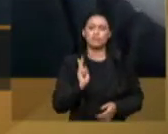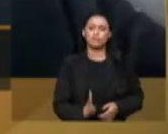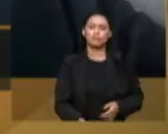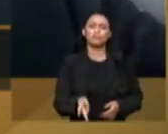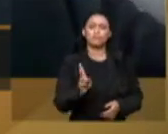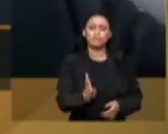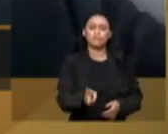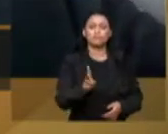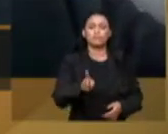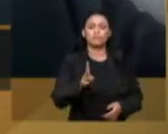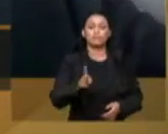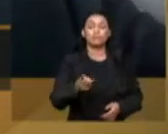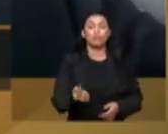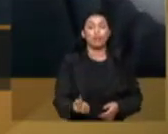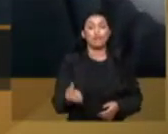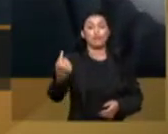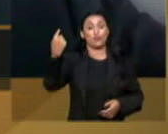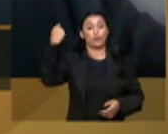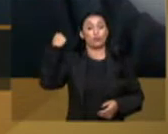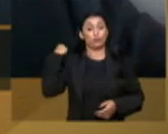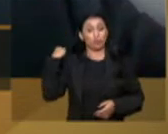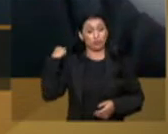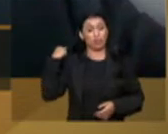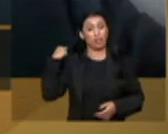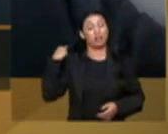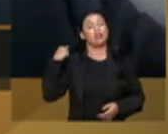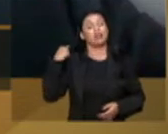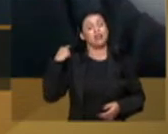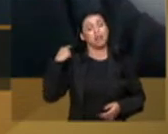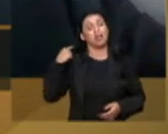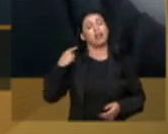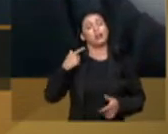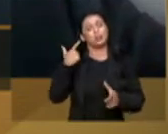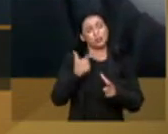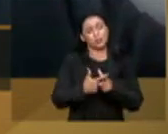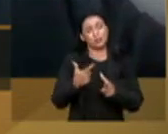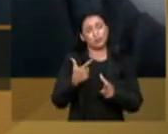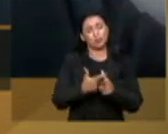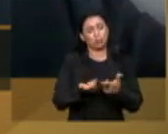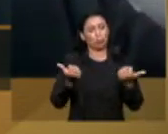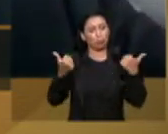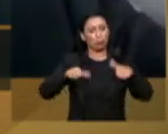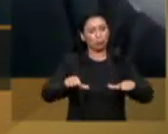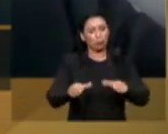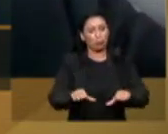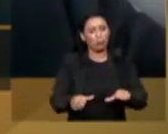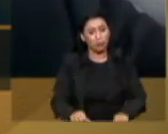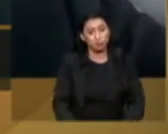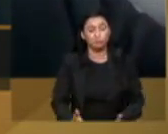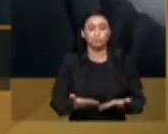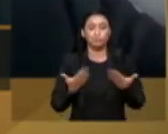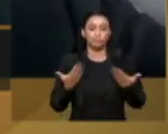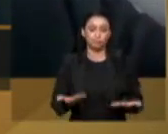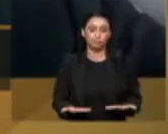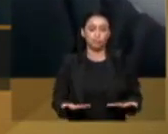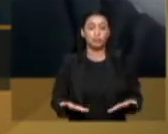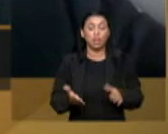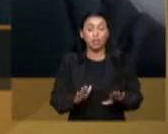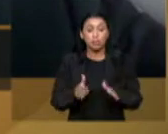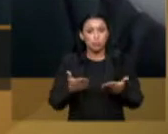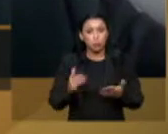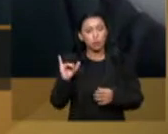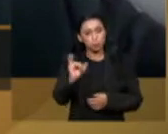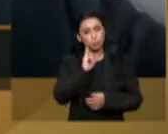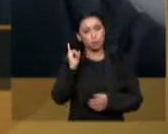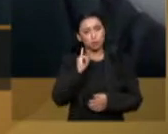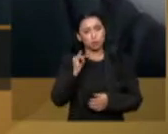instante retroceder à barbárie de maneira sempre surpreendente. Tão importante quanto